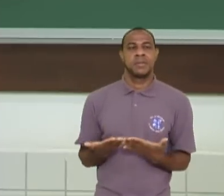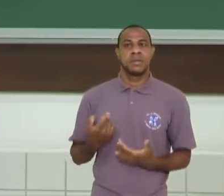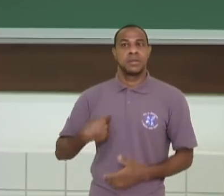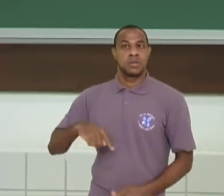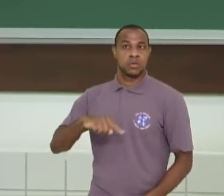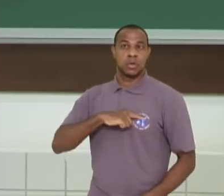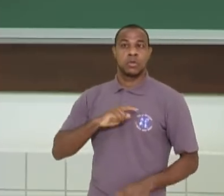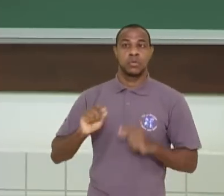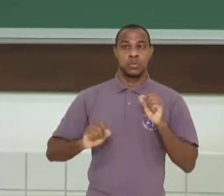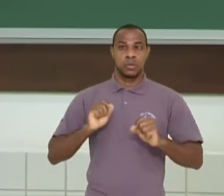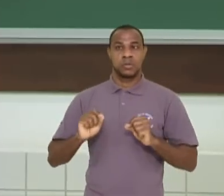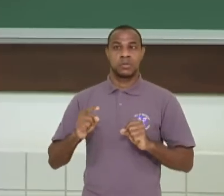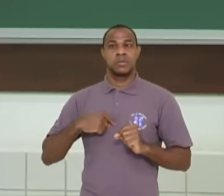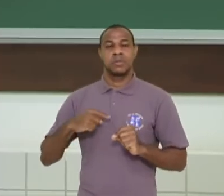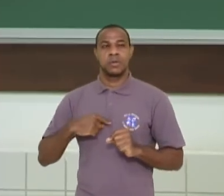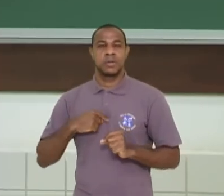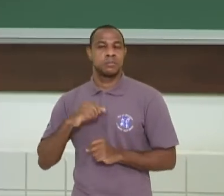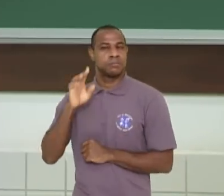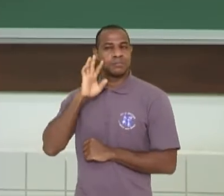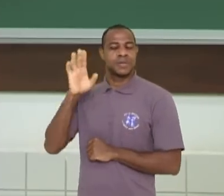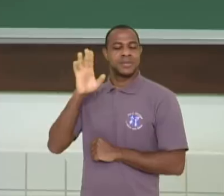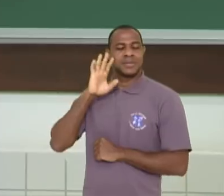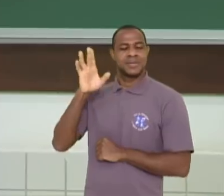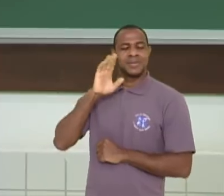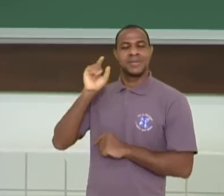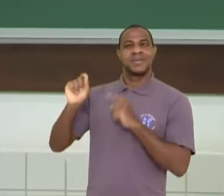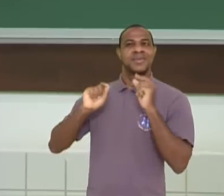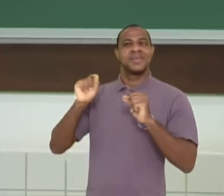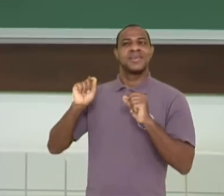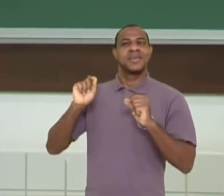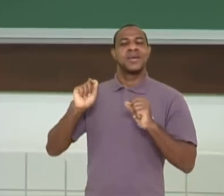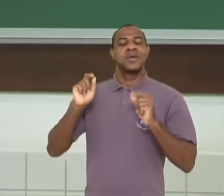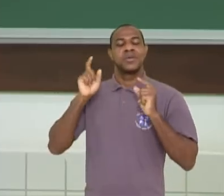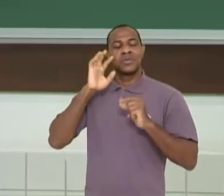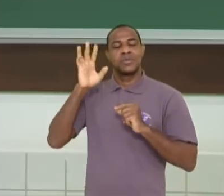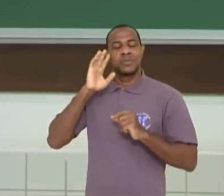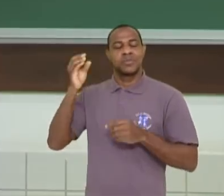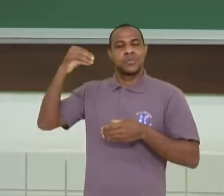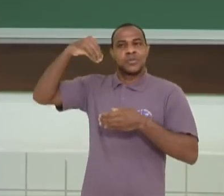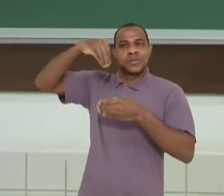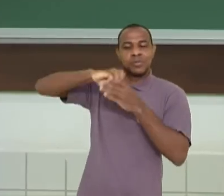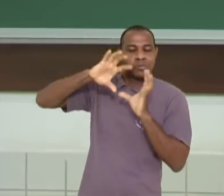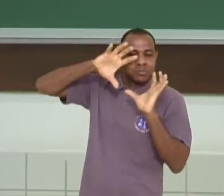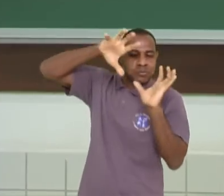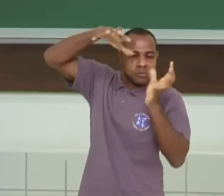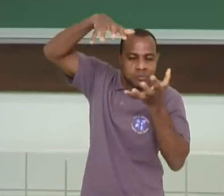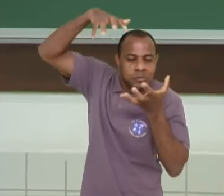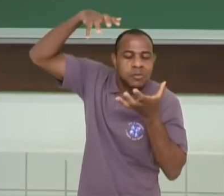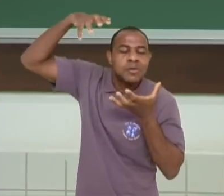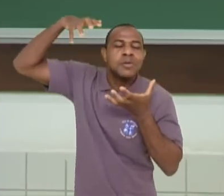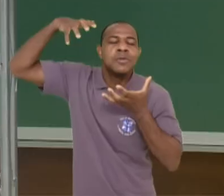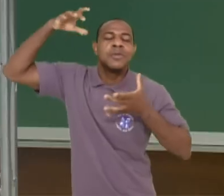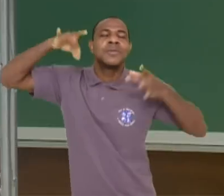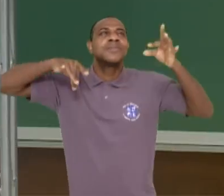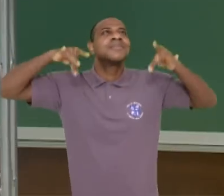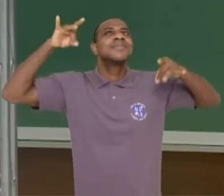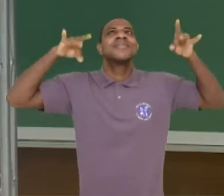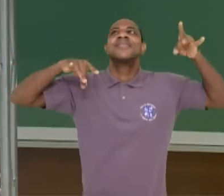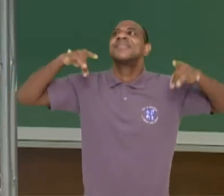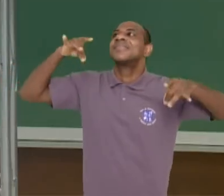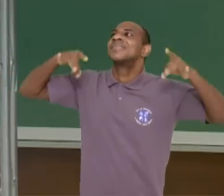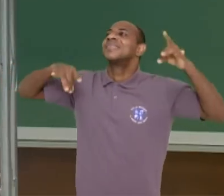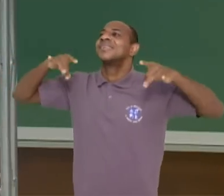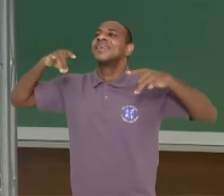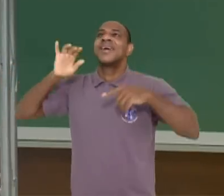nós viajamos ao mundo teatral, né? Ao universo do teatro, fazendo várias atividades. Então vocês sabem que